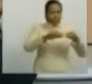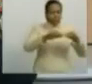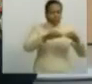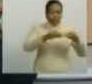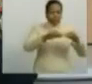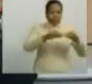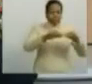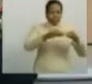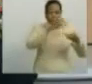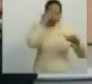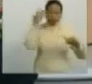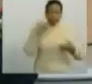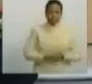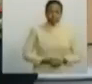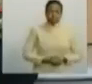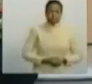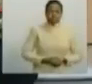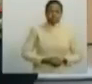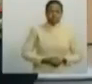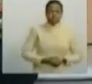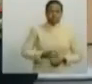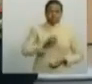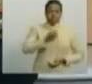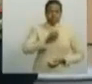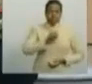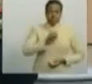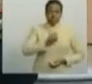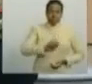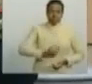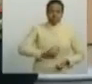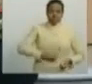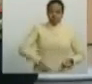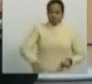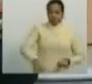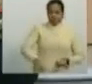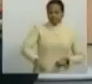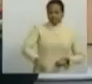o aborto e a Igreja não aprova.